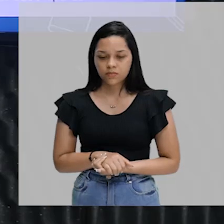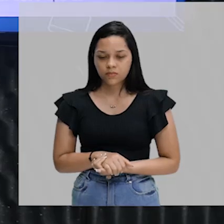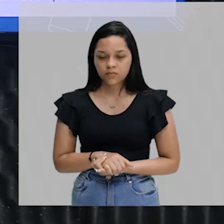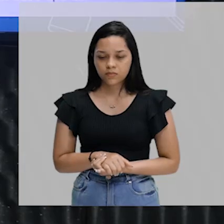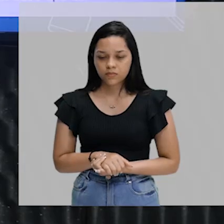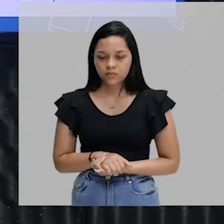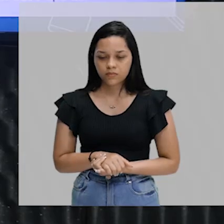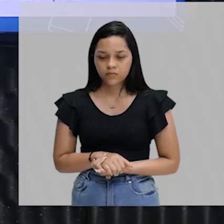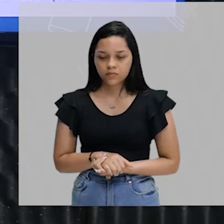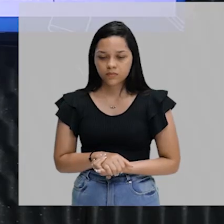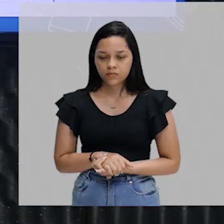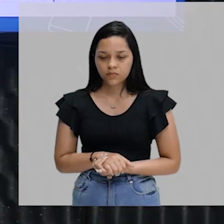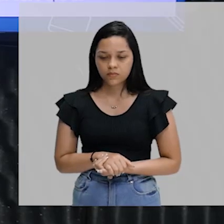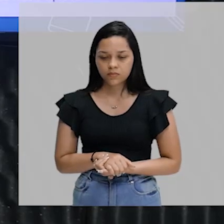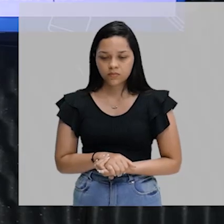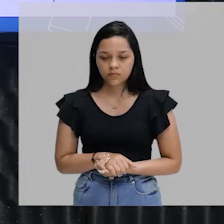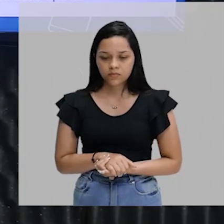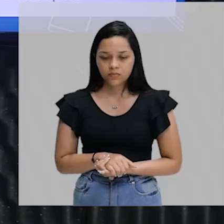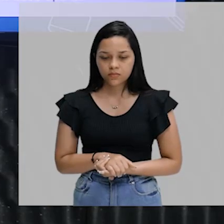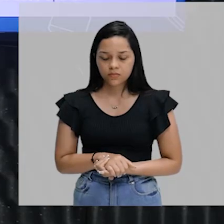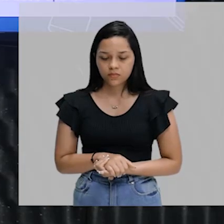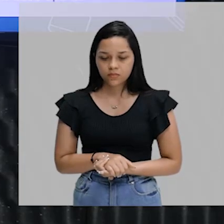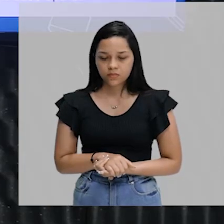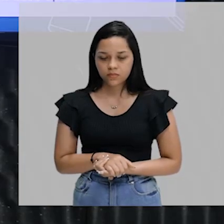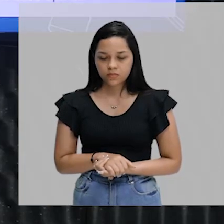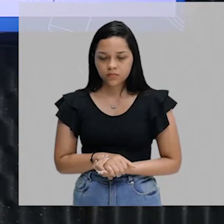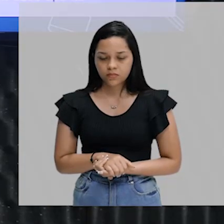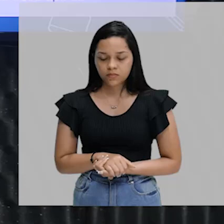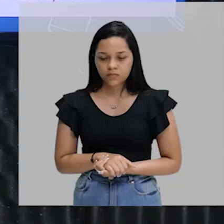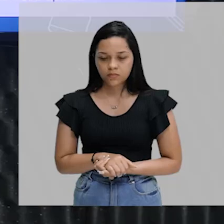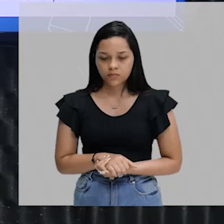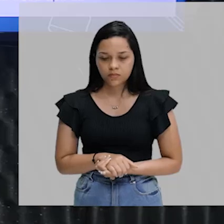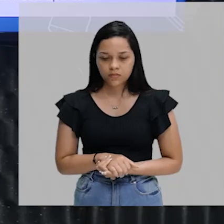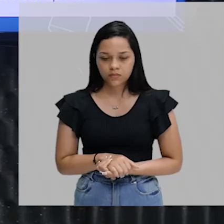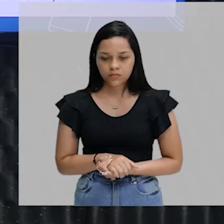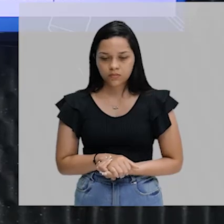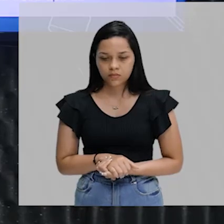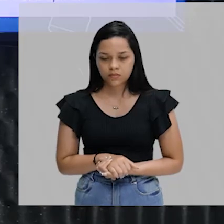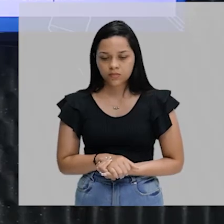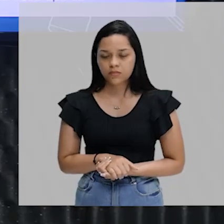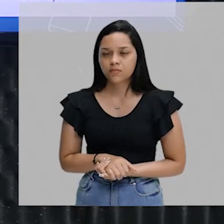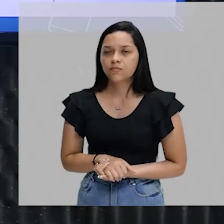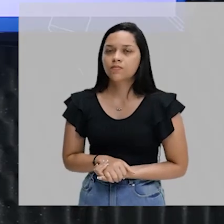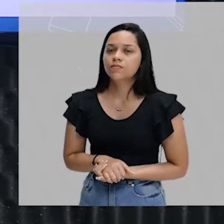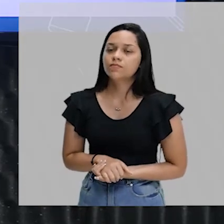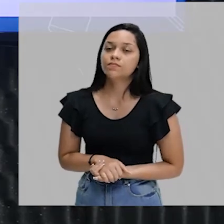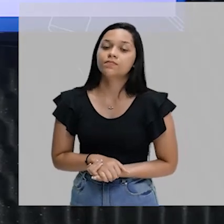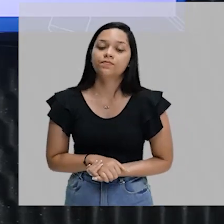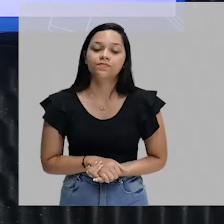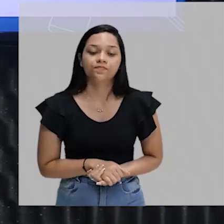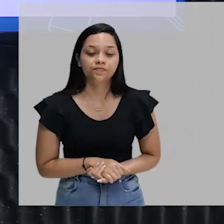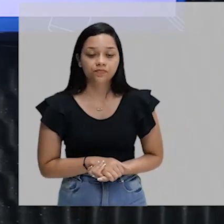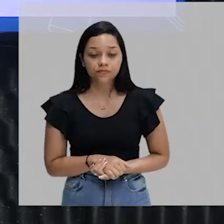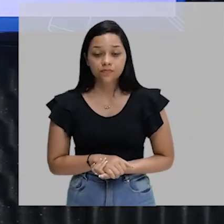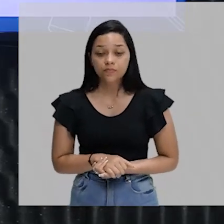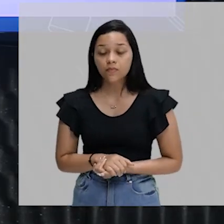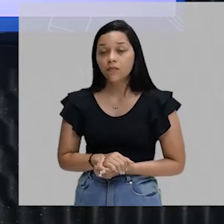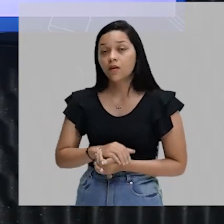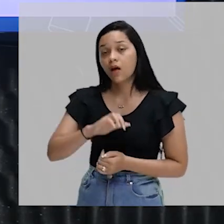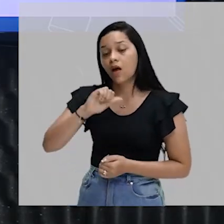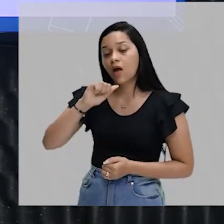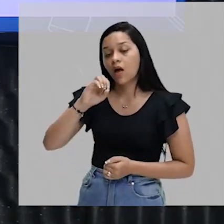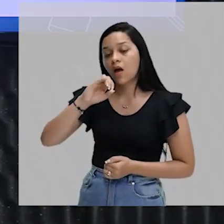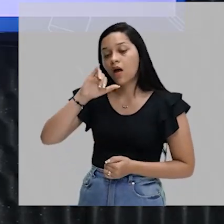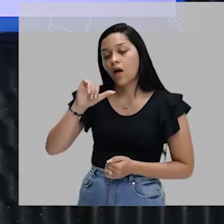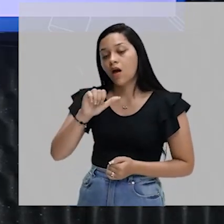o perigo de polinização cruzada com outro tipo de soja é de apenas 1%. A soja